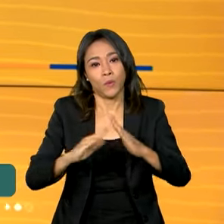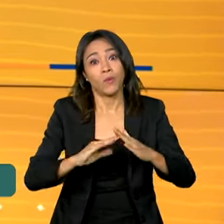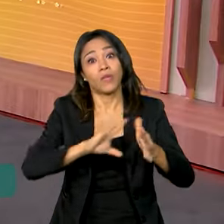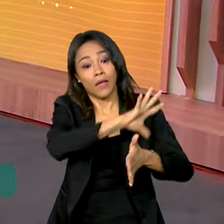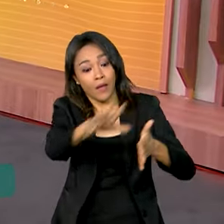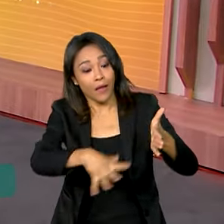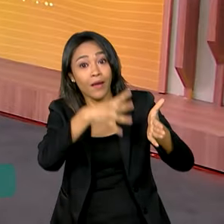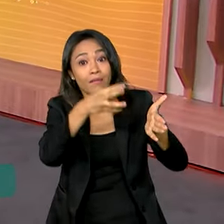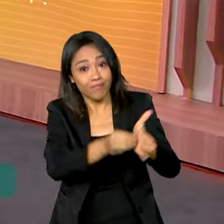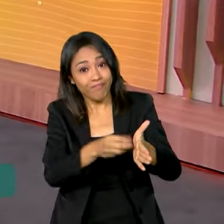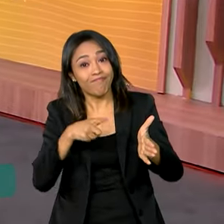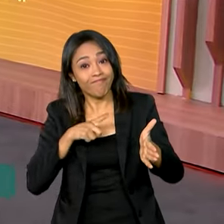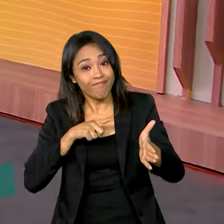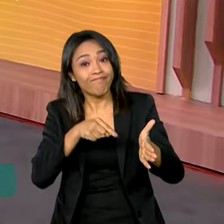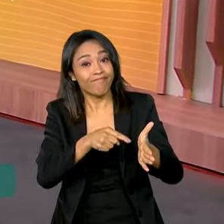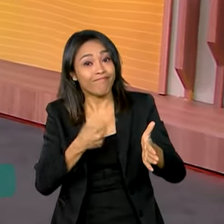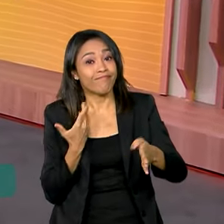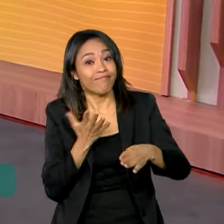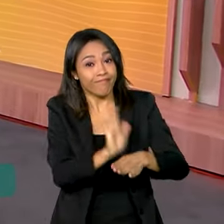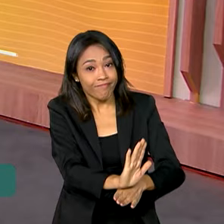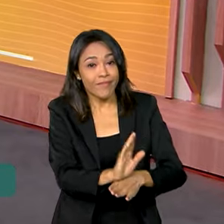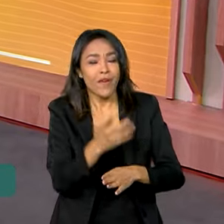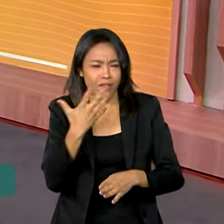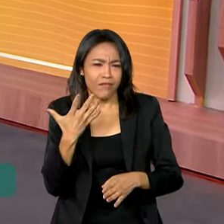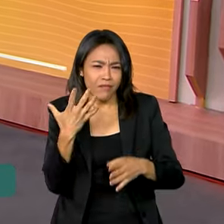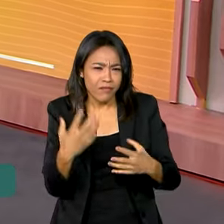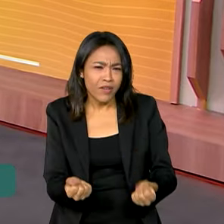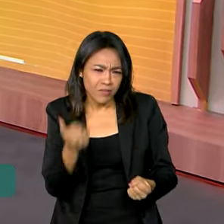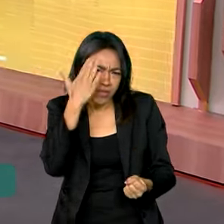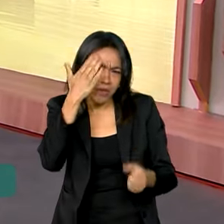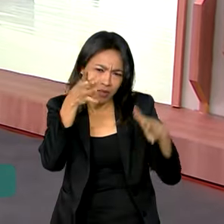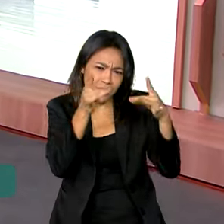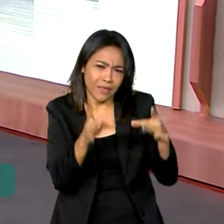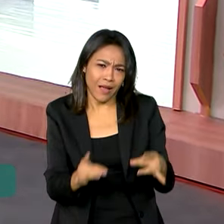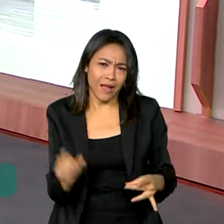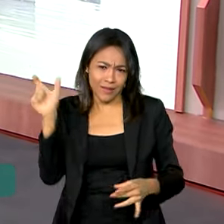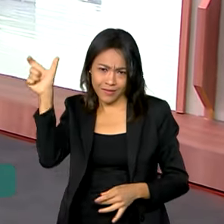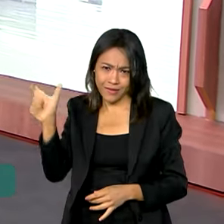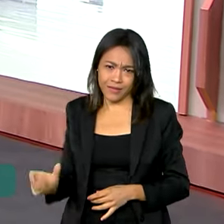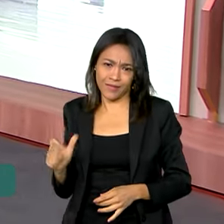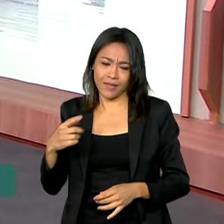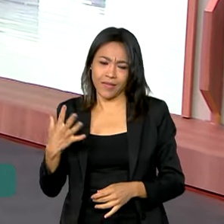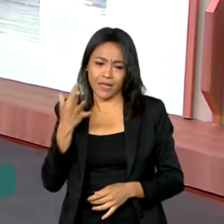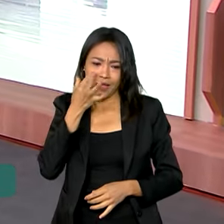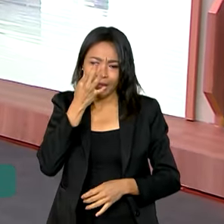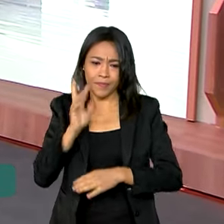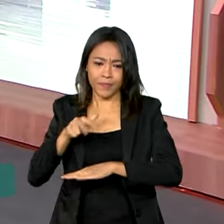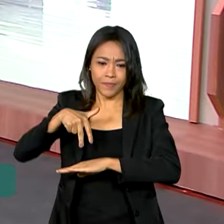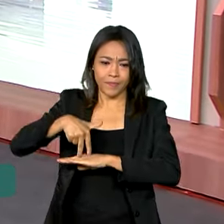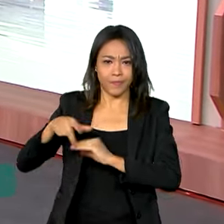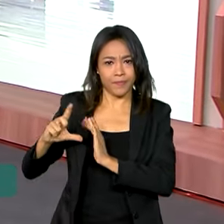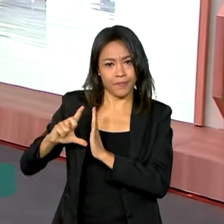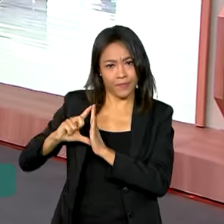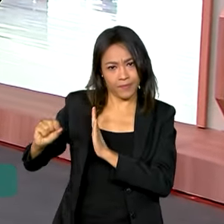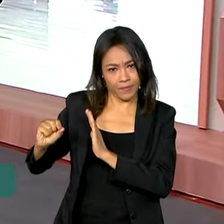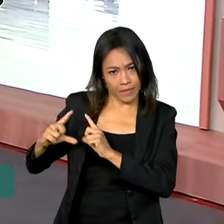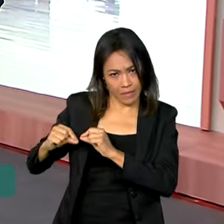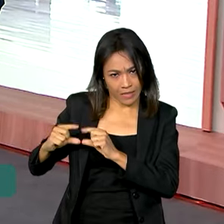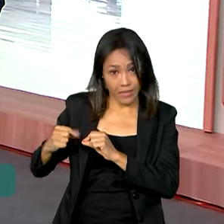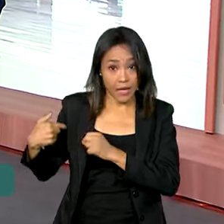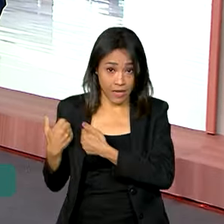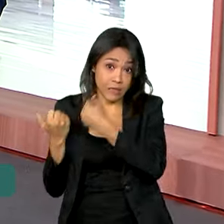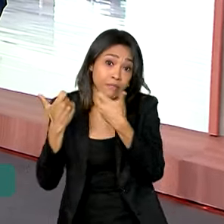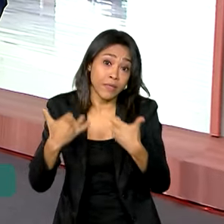Legal. Vamos então saber os detalhes com a repórter Márcia Fernandes, ela que está no Palácio do Planalto e conversa com a gente ao vivo para